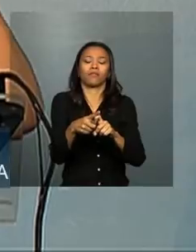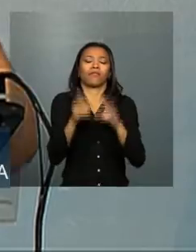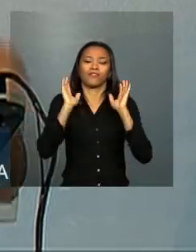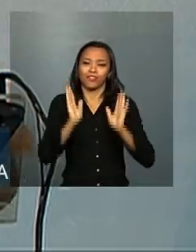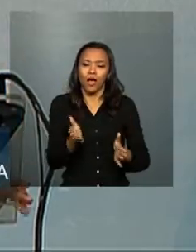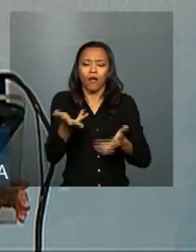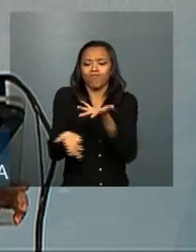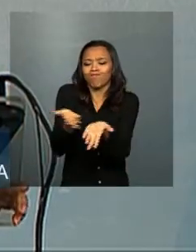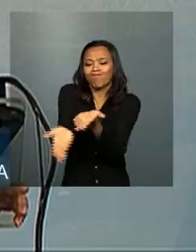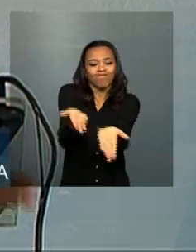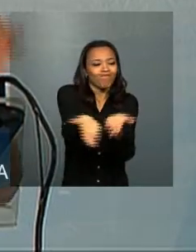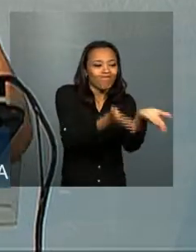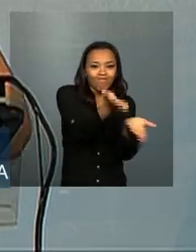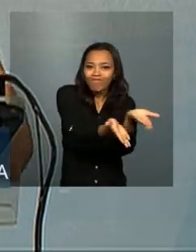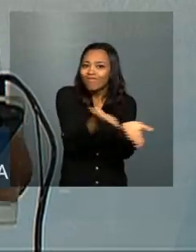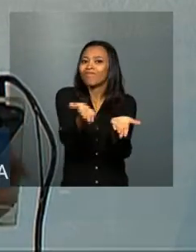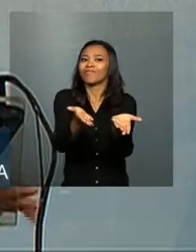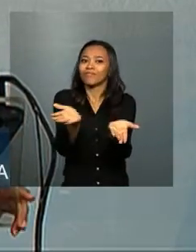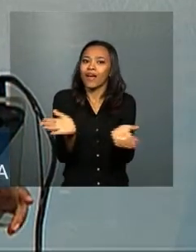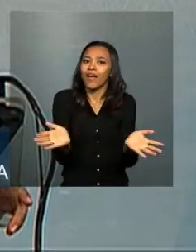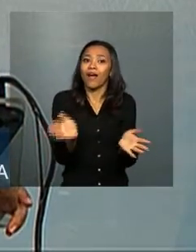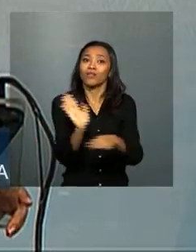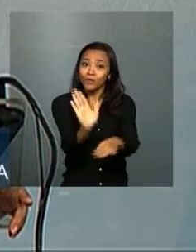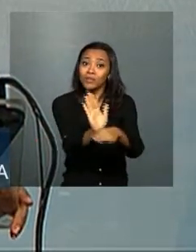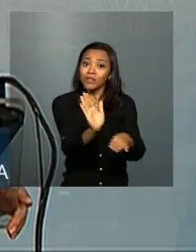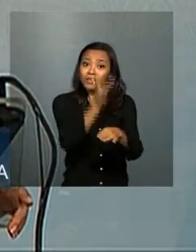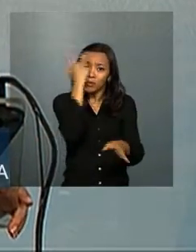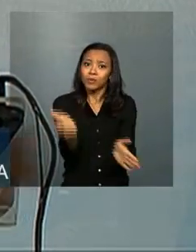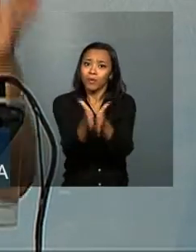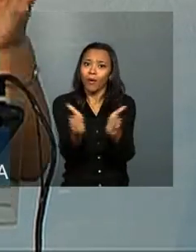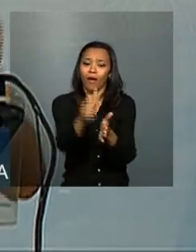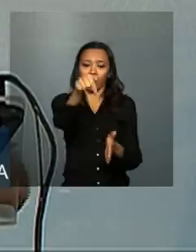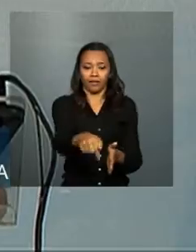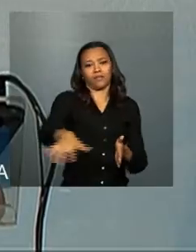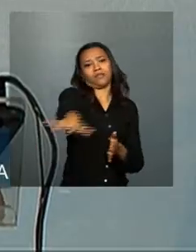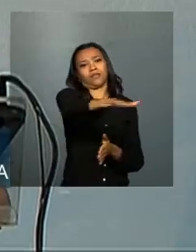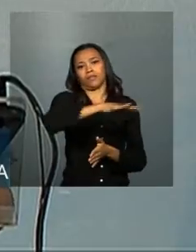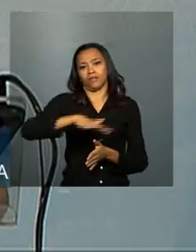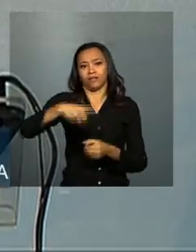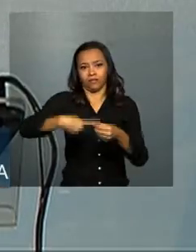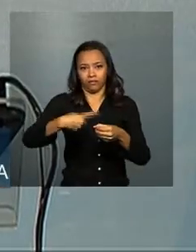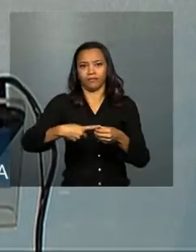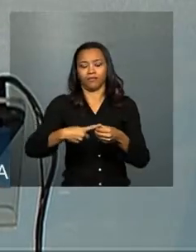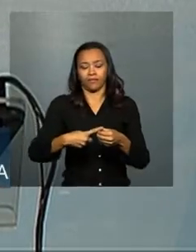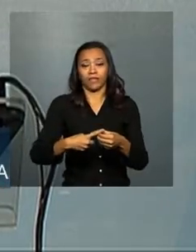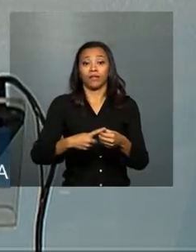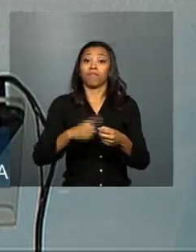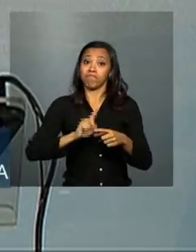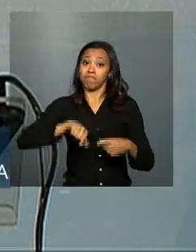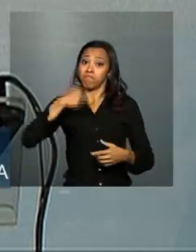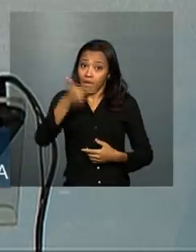qualidade de atendimento a uma parte expressiva da população, aqui, a população feirense. Além